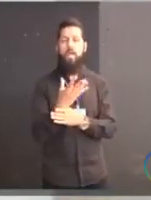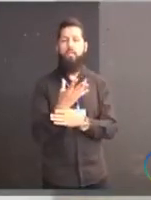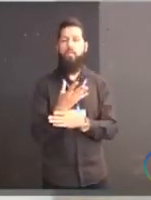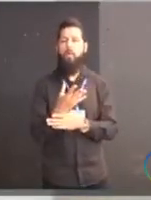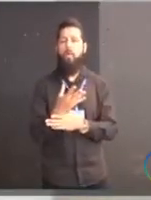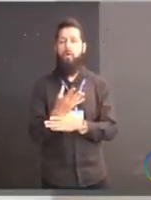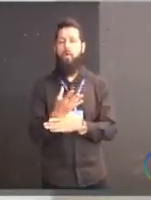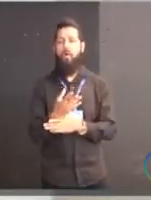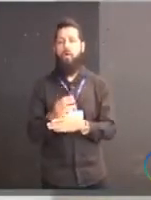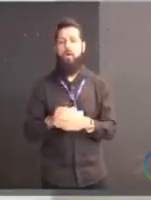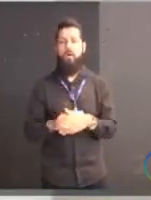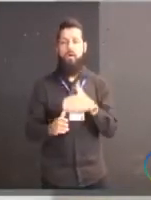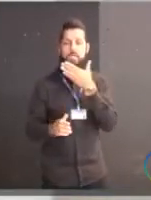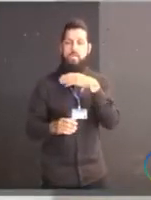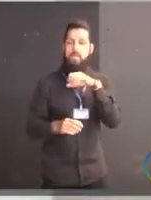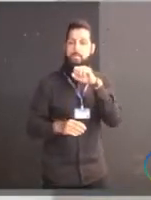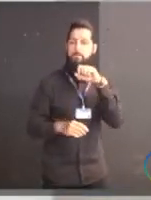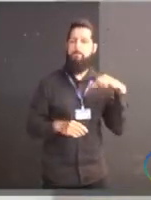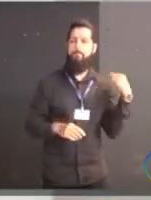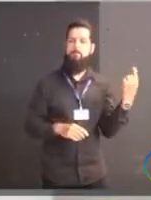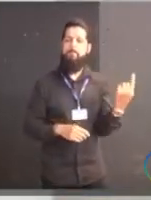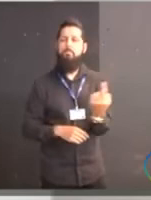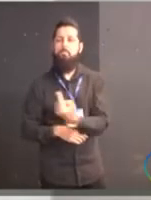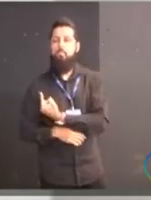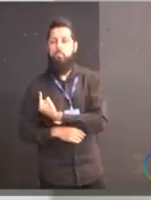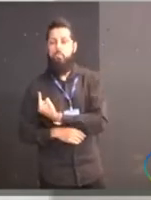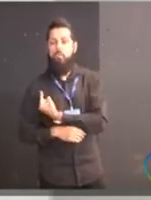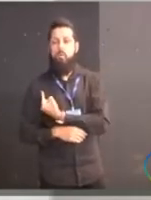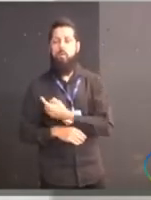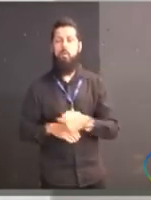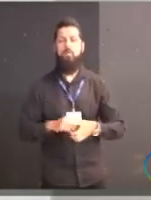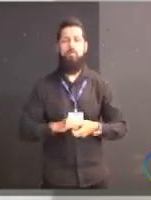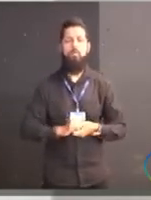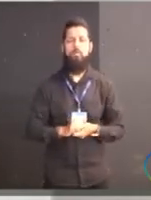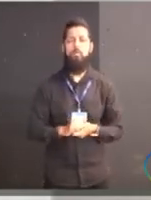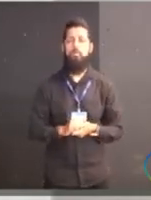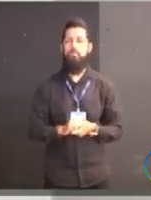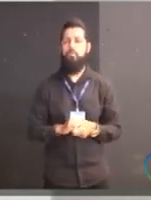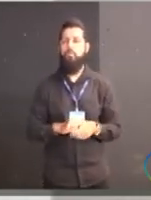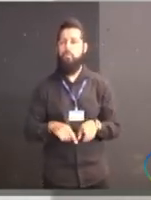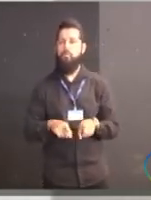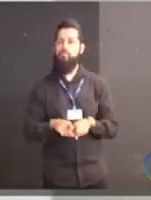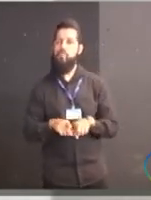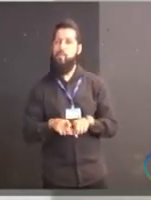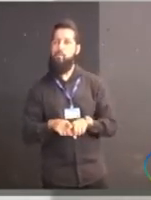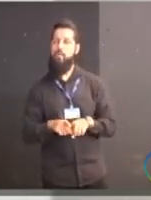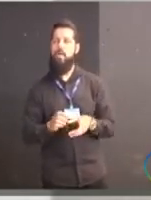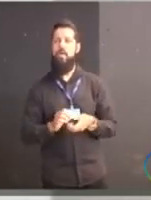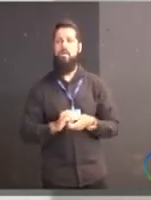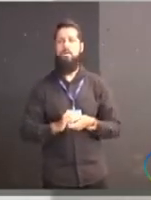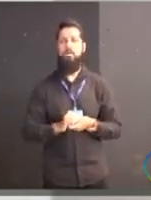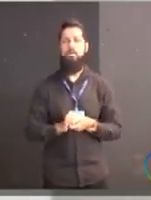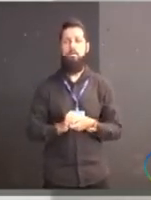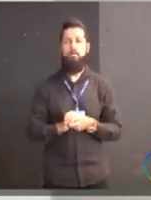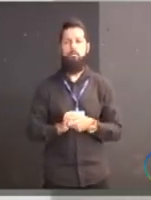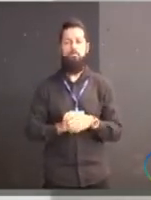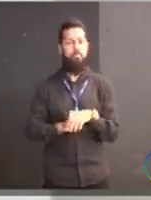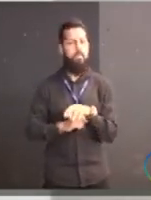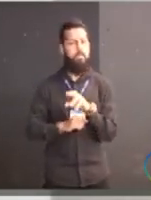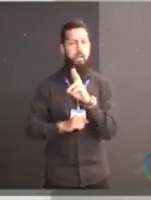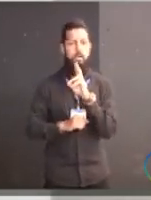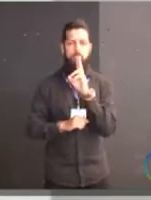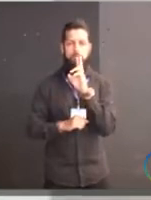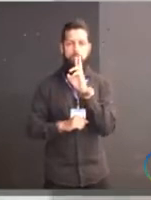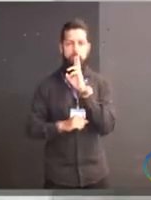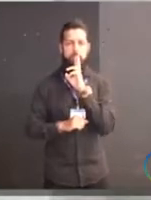disso, a nossa mente vagueia como se nós estivéssemos em águas